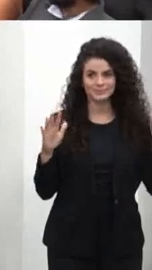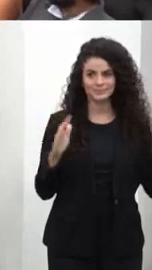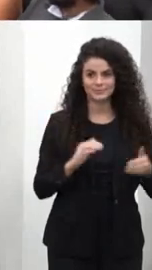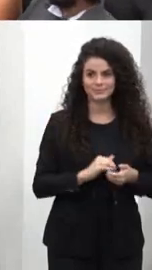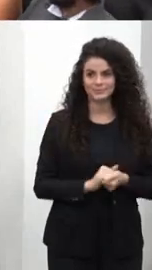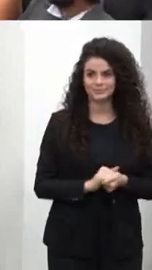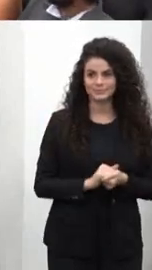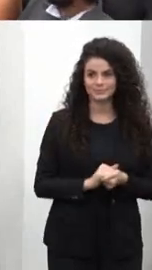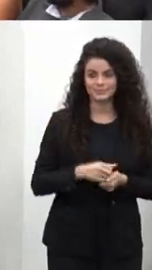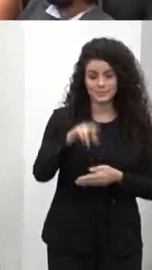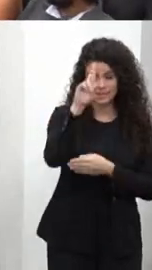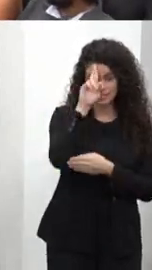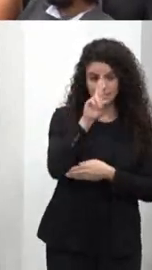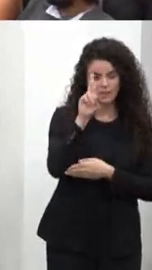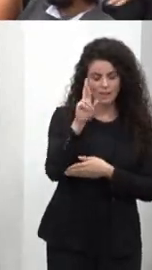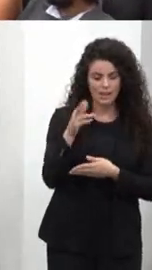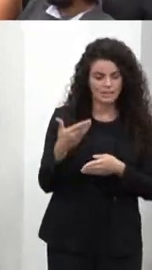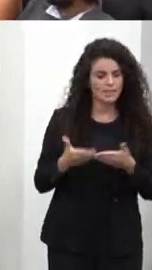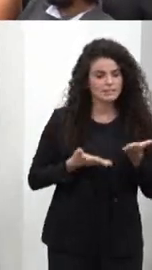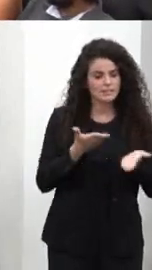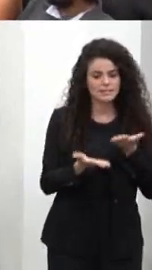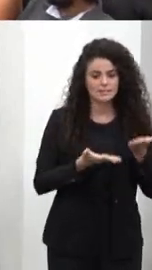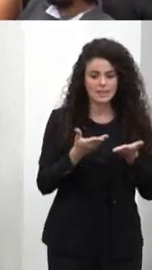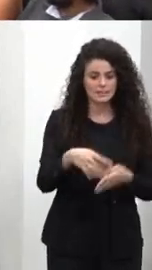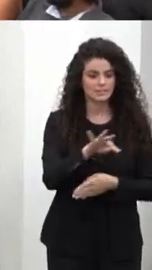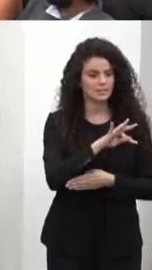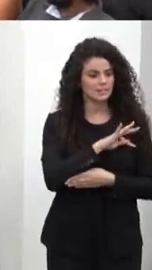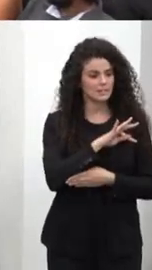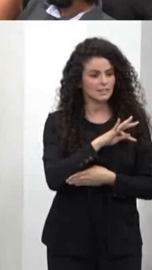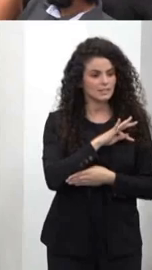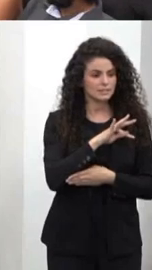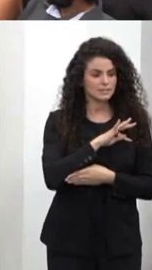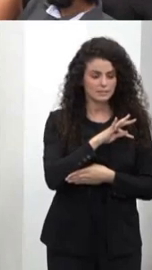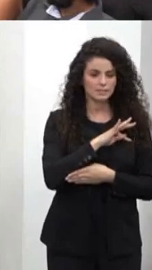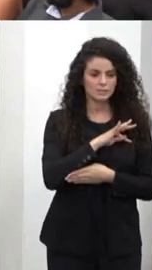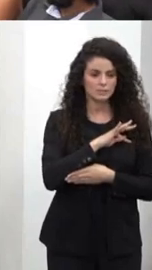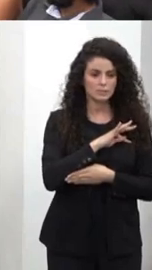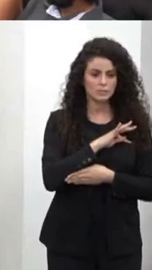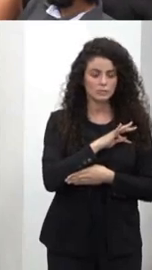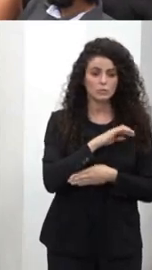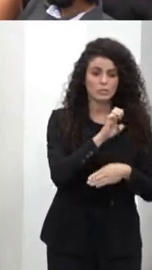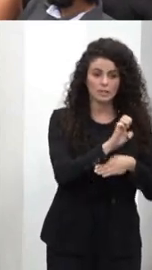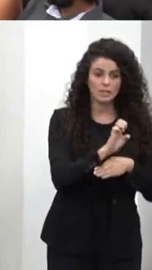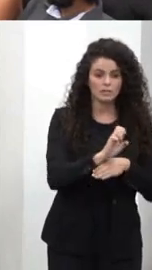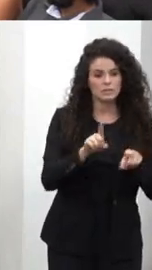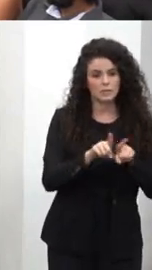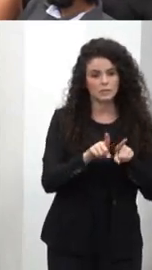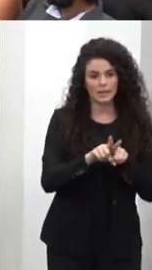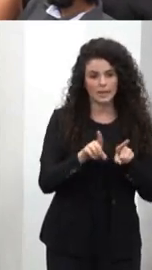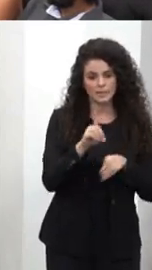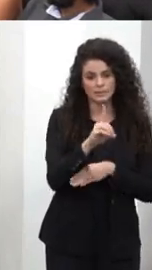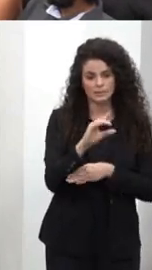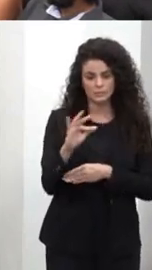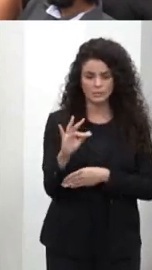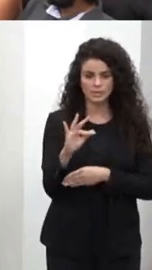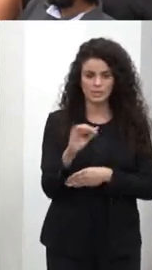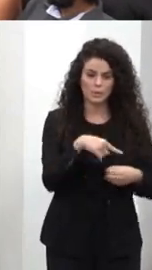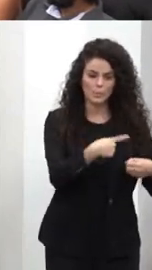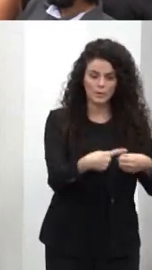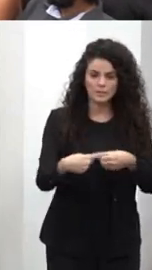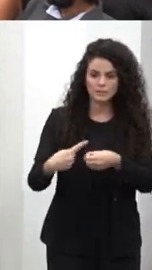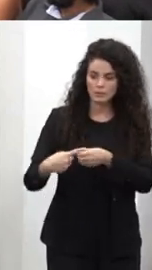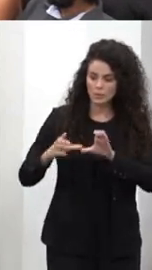senhor diretor de assistência técnica a estados Distrito Federal e municípios da secretaria nacional de